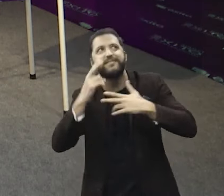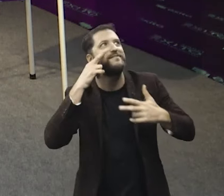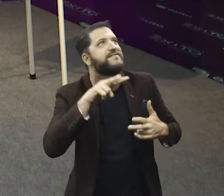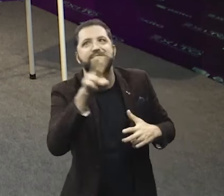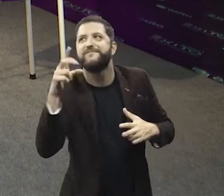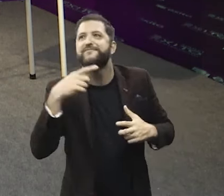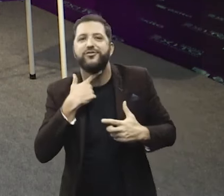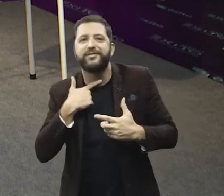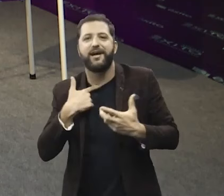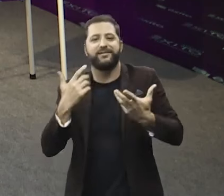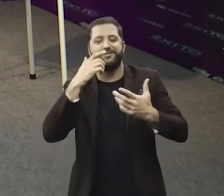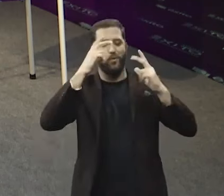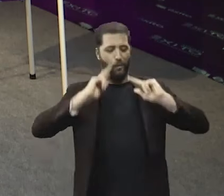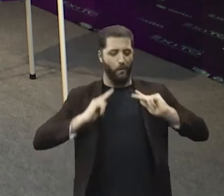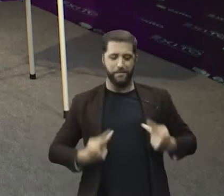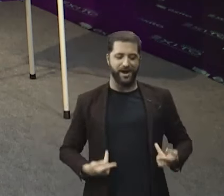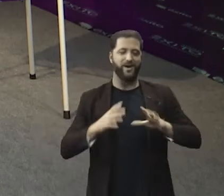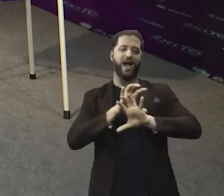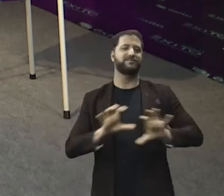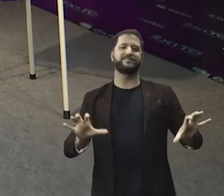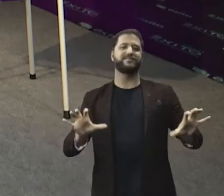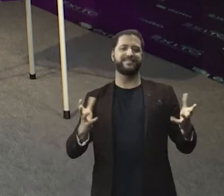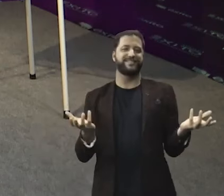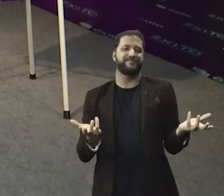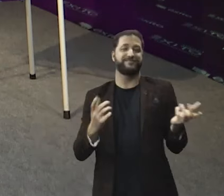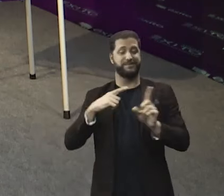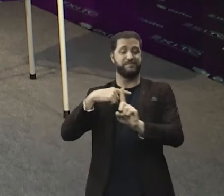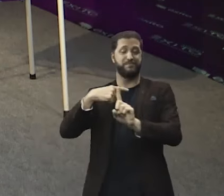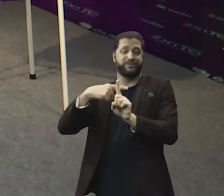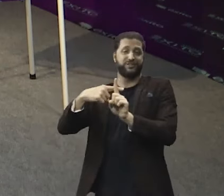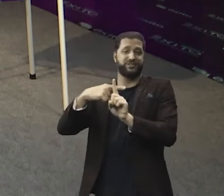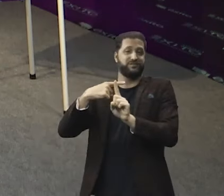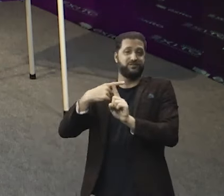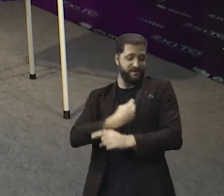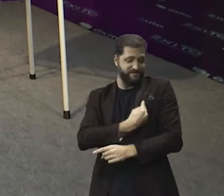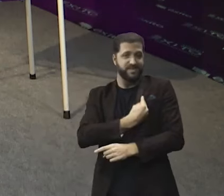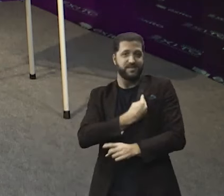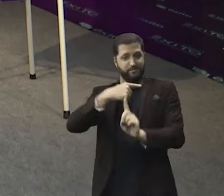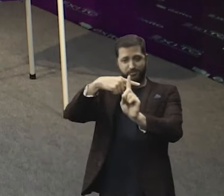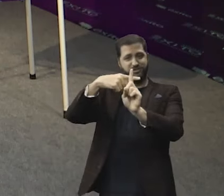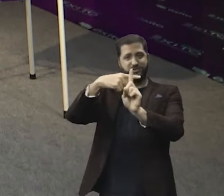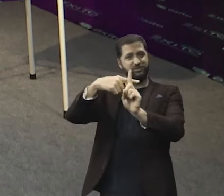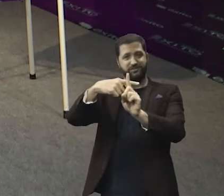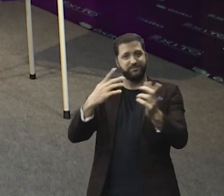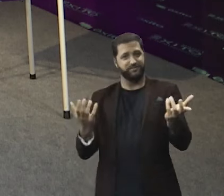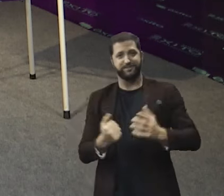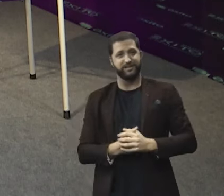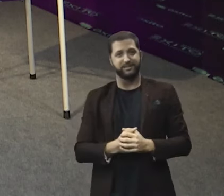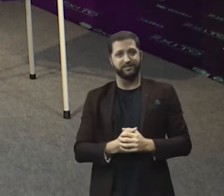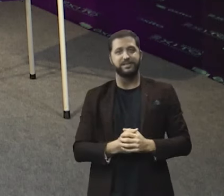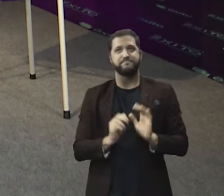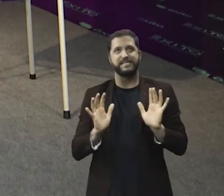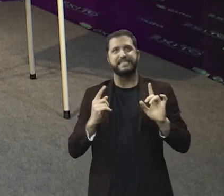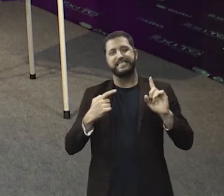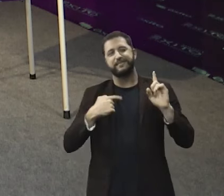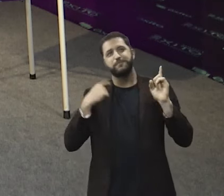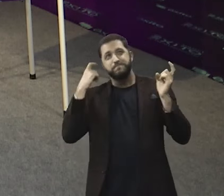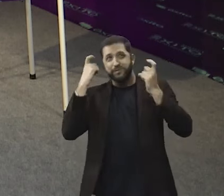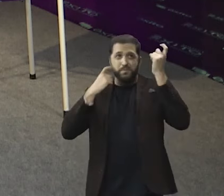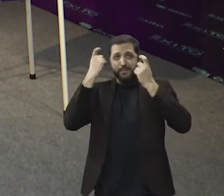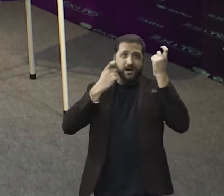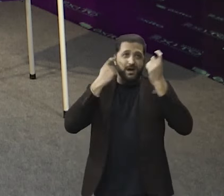isso tem os seus pontos positivos como tudo na vida mas o que me preocupa não é nem de verdade ponto